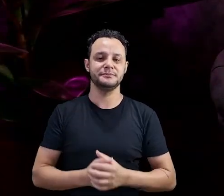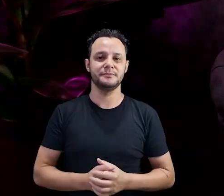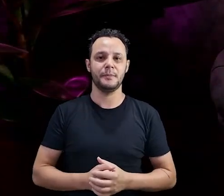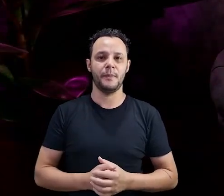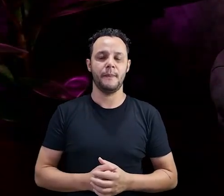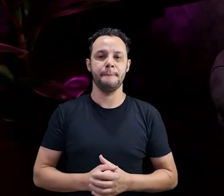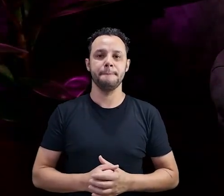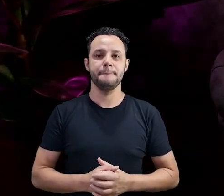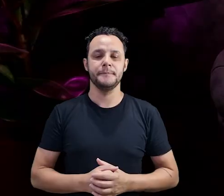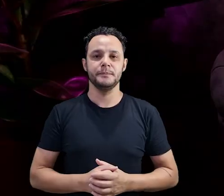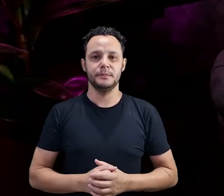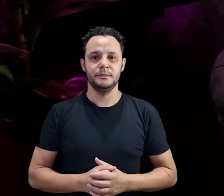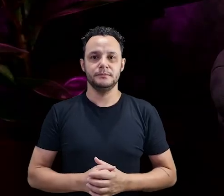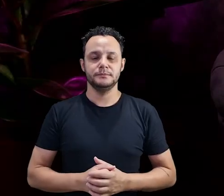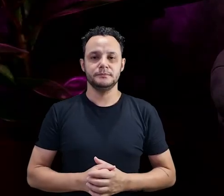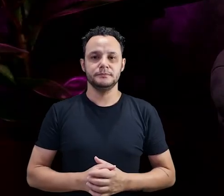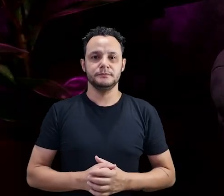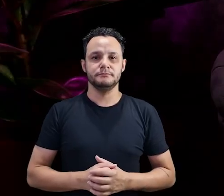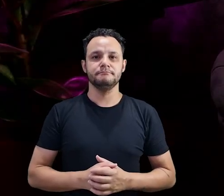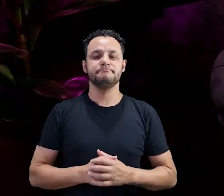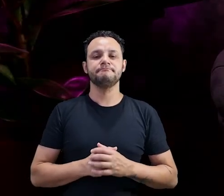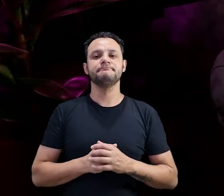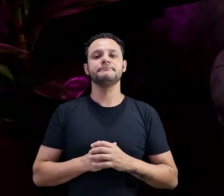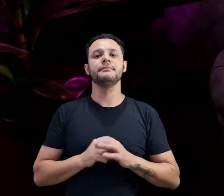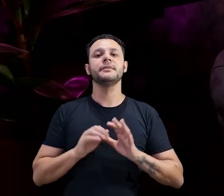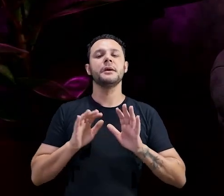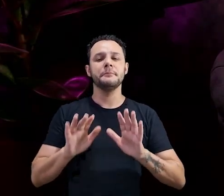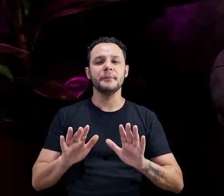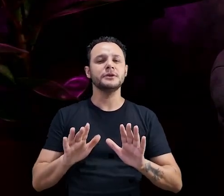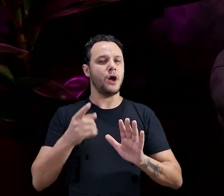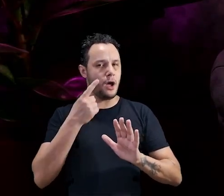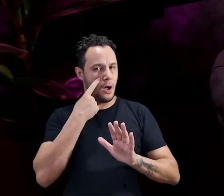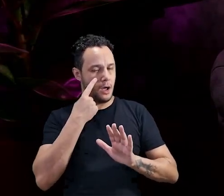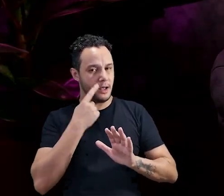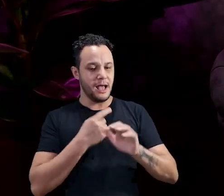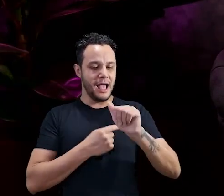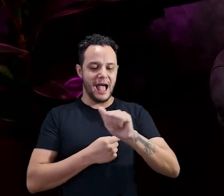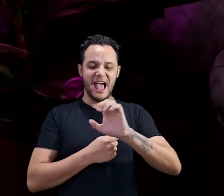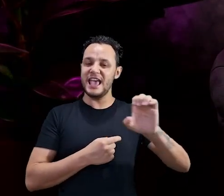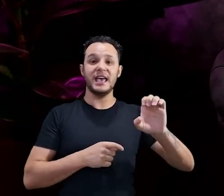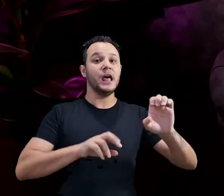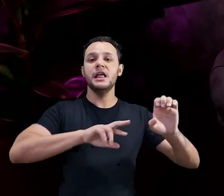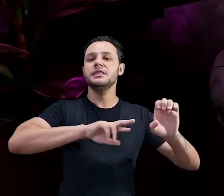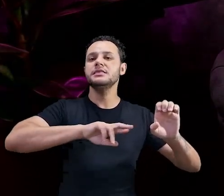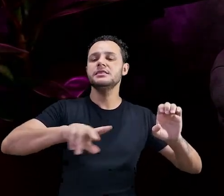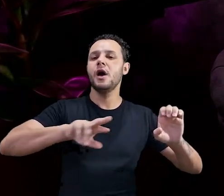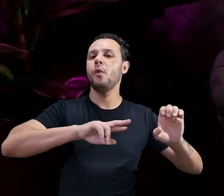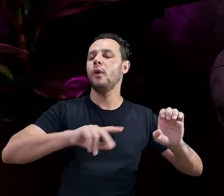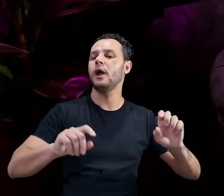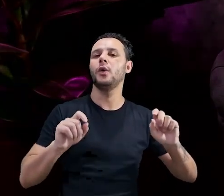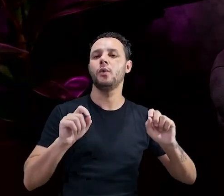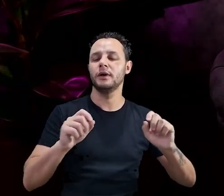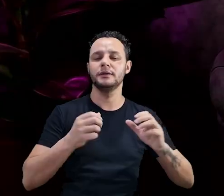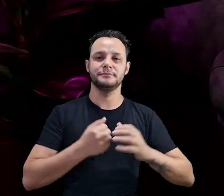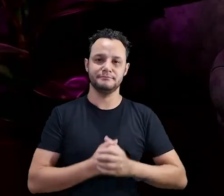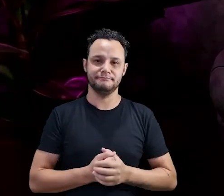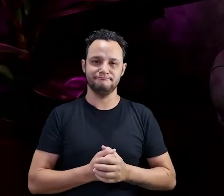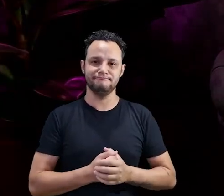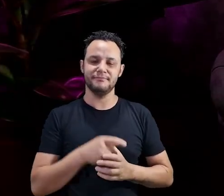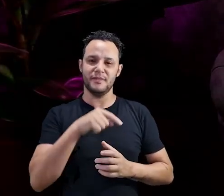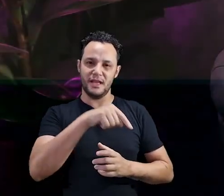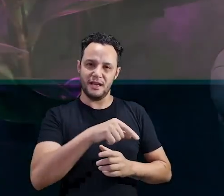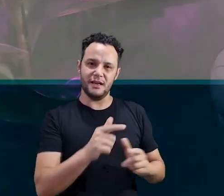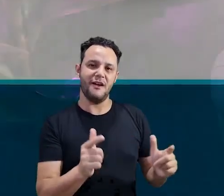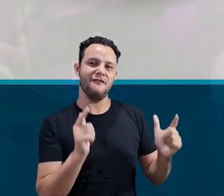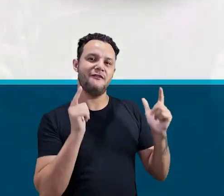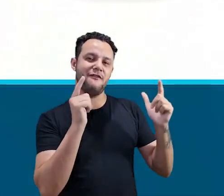é disponível, né, quando ele existe. O que, gente, que não é o AE? E isso é muito importante.